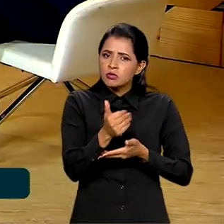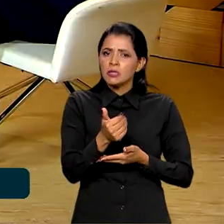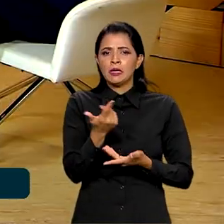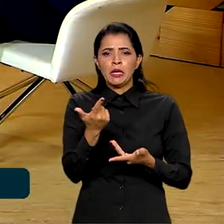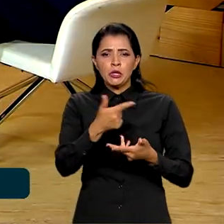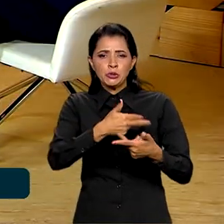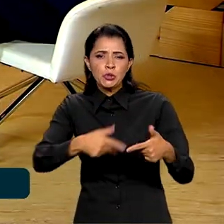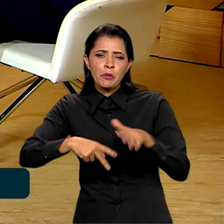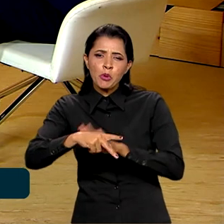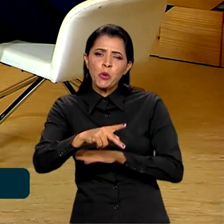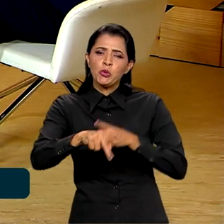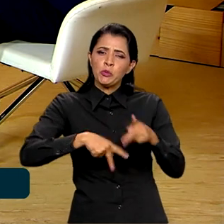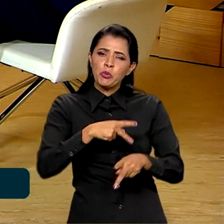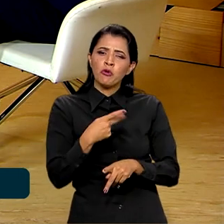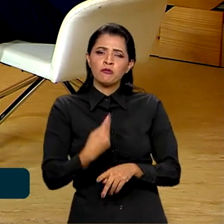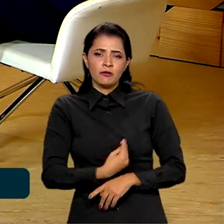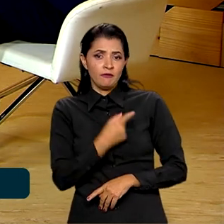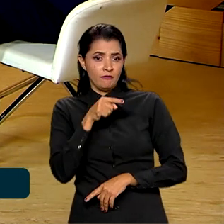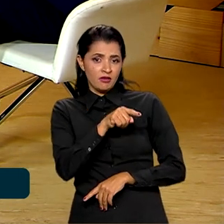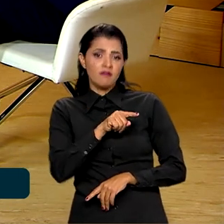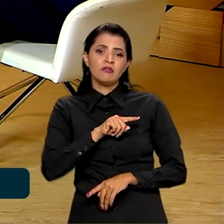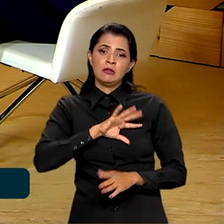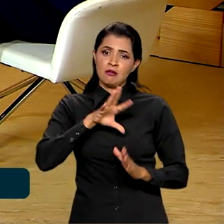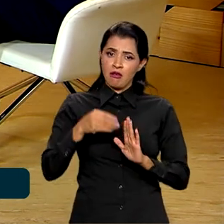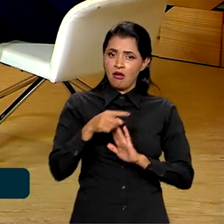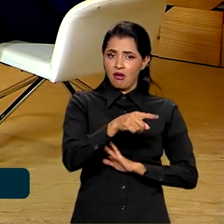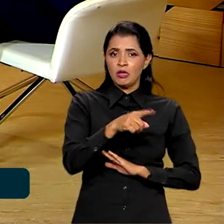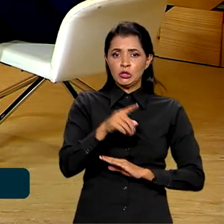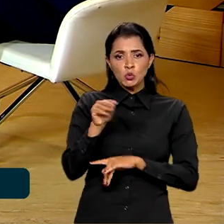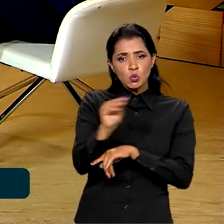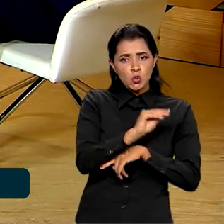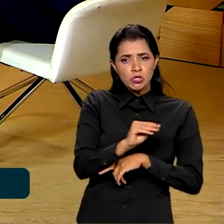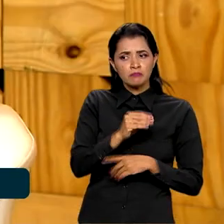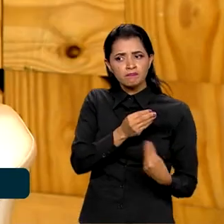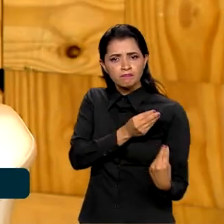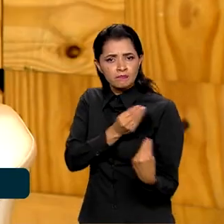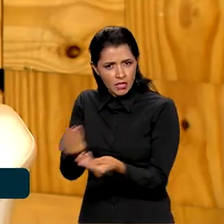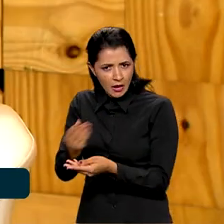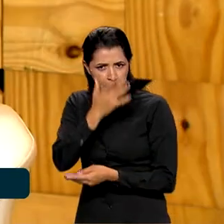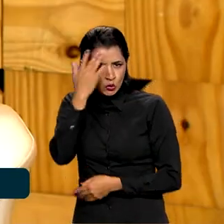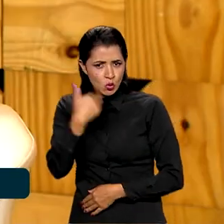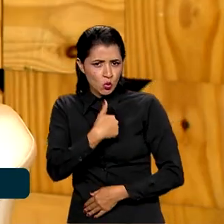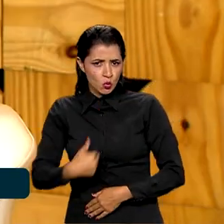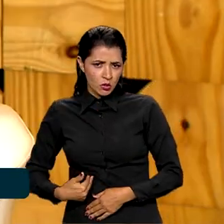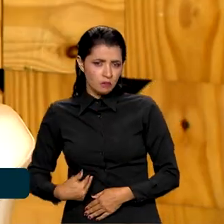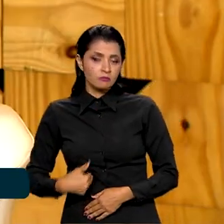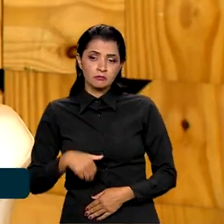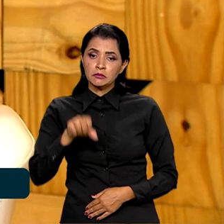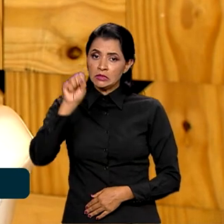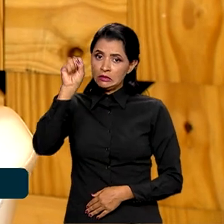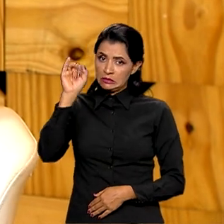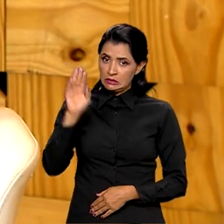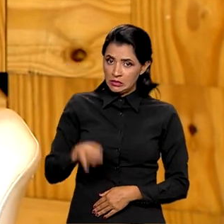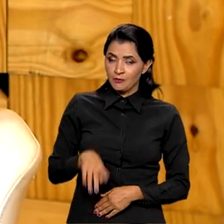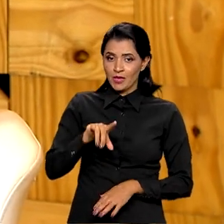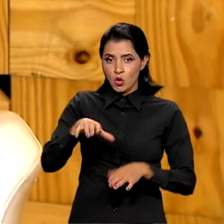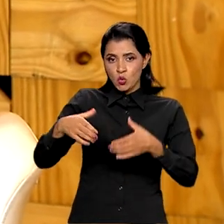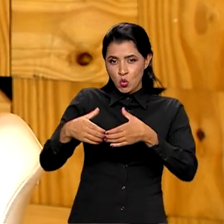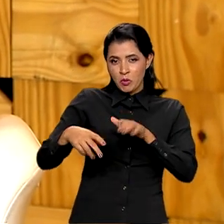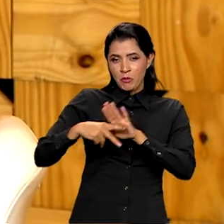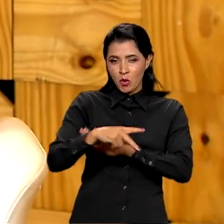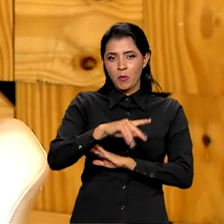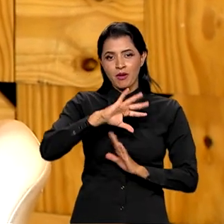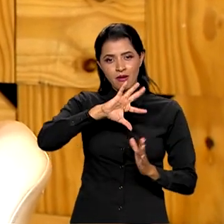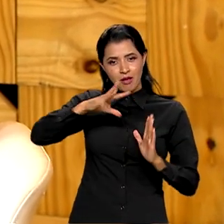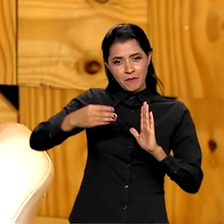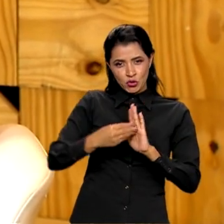e que cuida da Amazônia e entregar essas demandas aos governantes? Sim. Começando pela Cúpula da Amazônia. A Cúpula da Amazônia